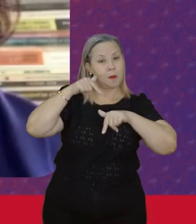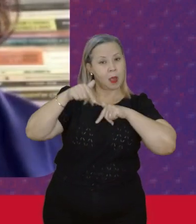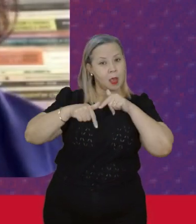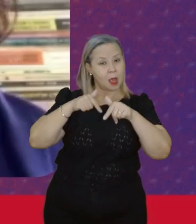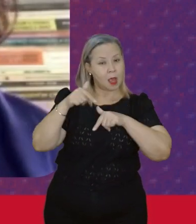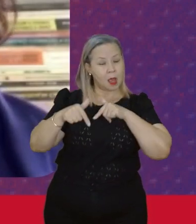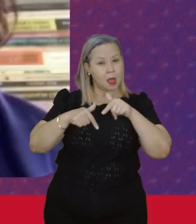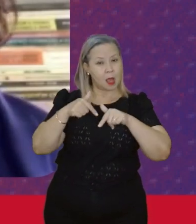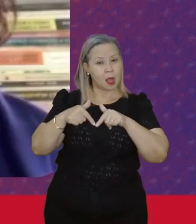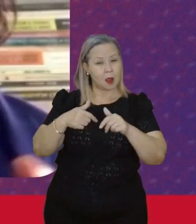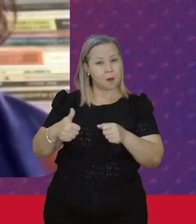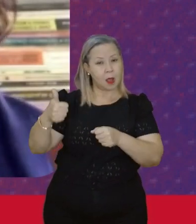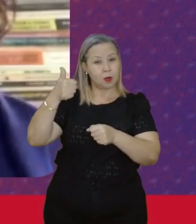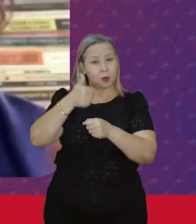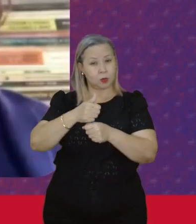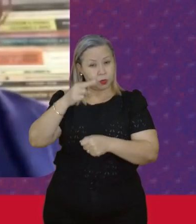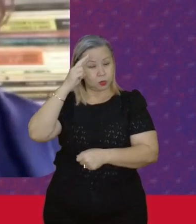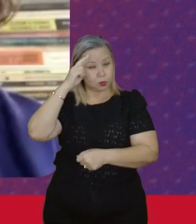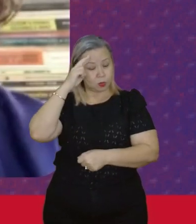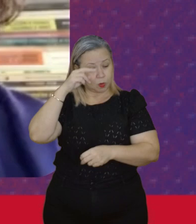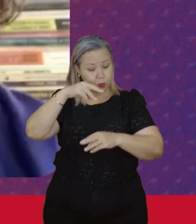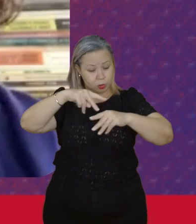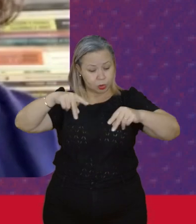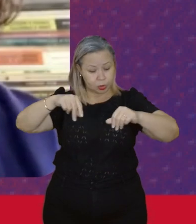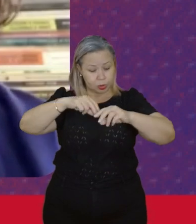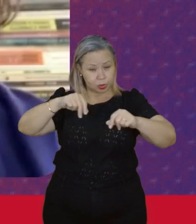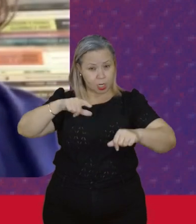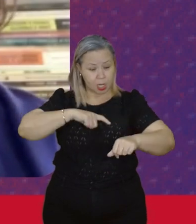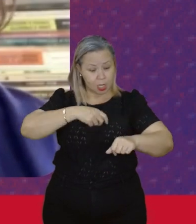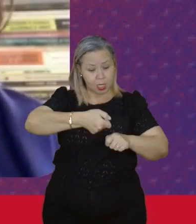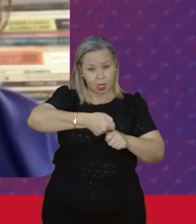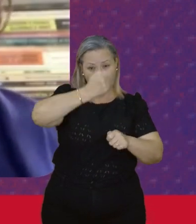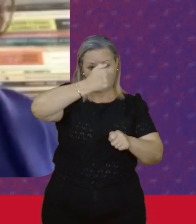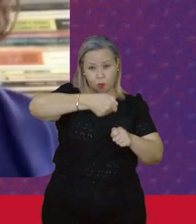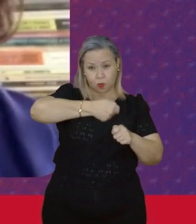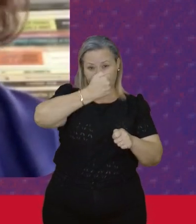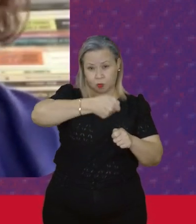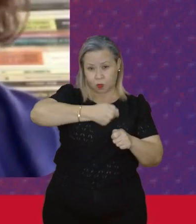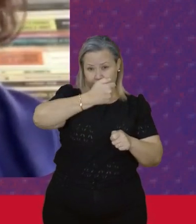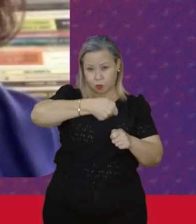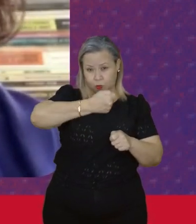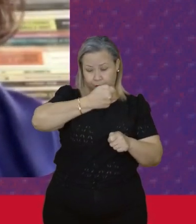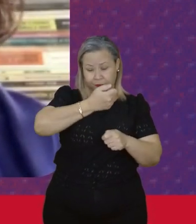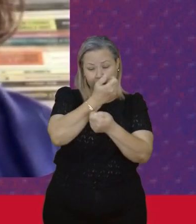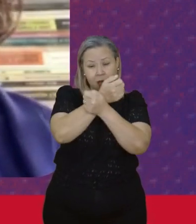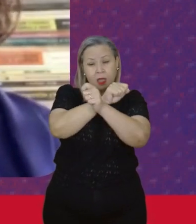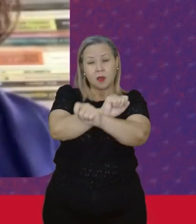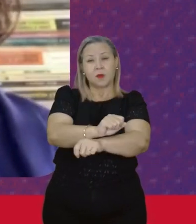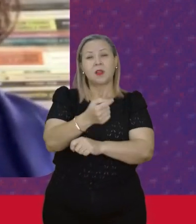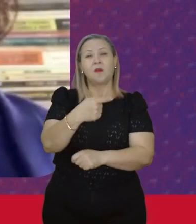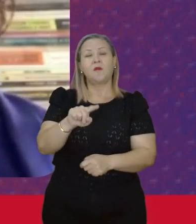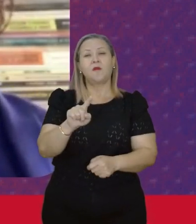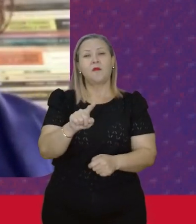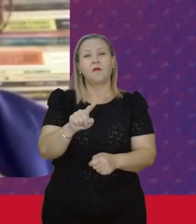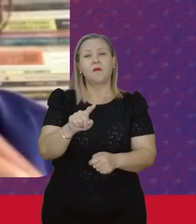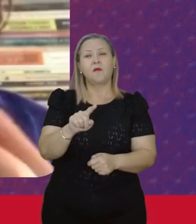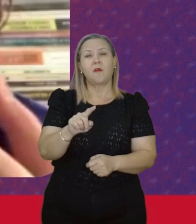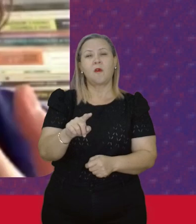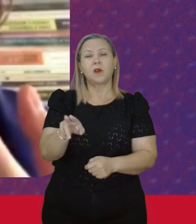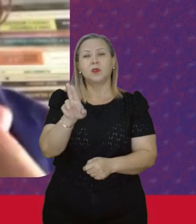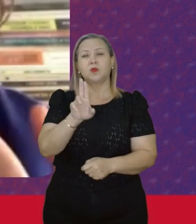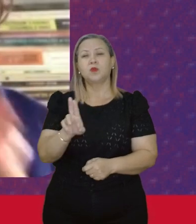para os donos de terra terem mais lucros. A escravidão foi um instrumento